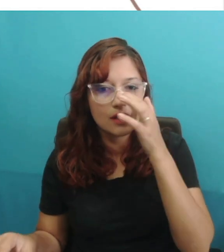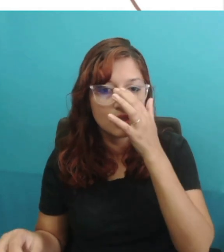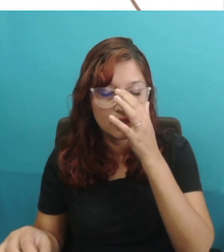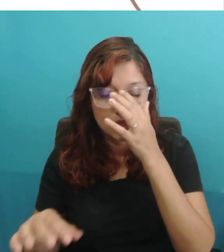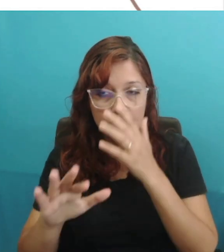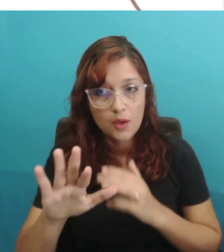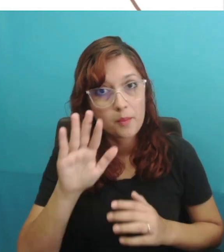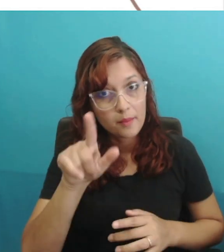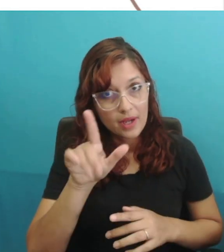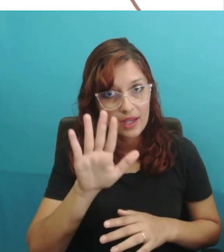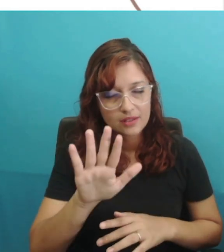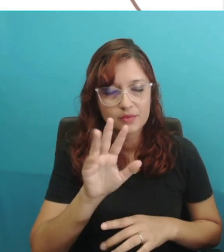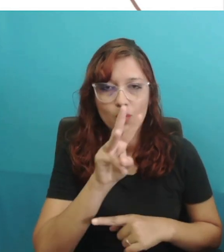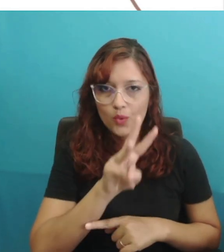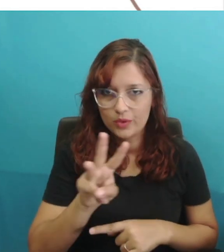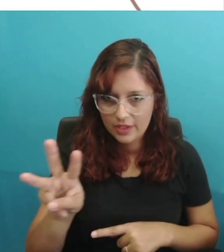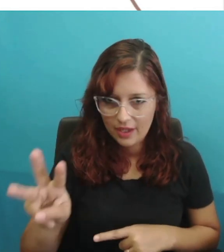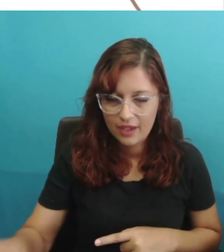Entendeu?